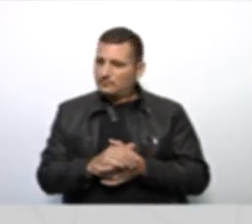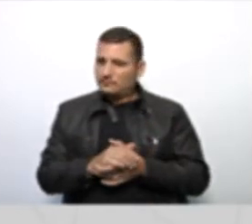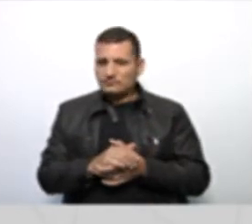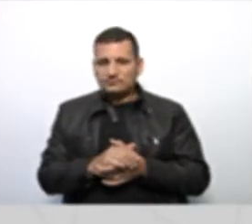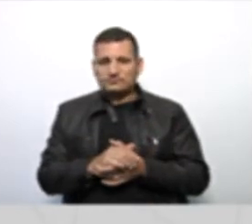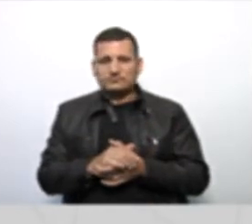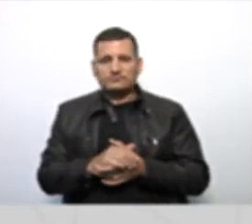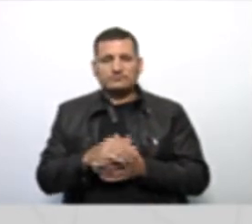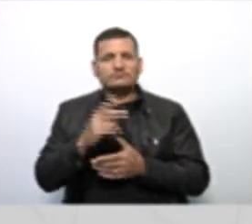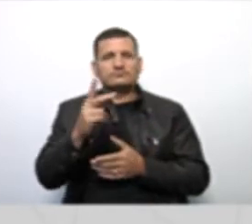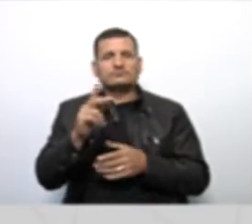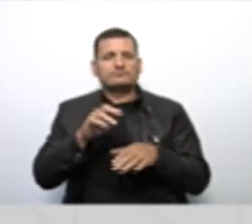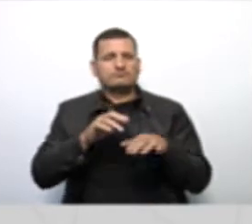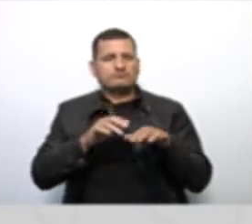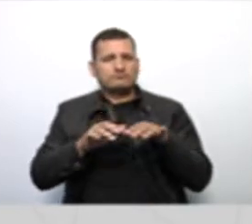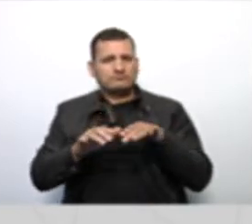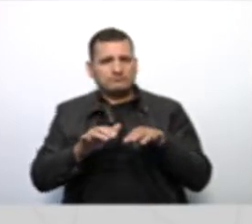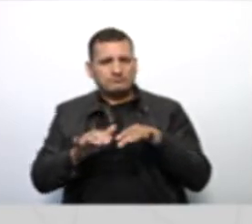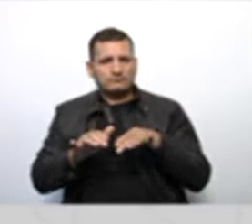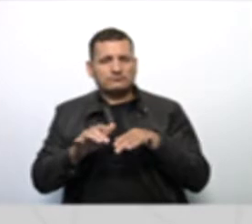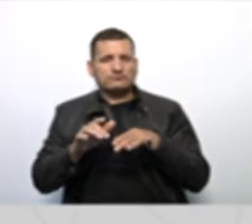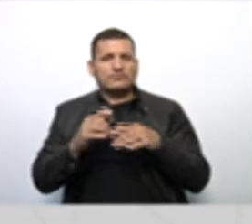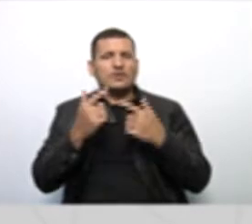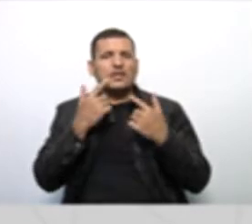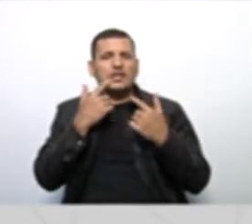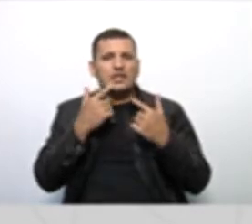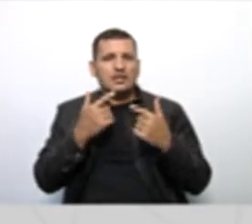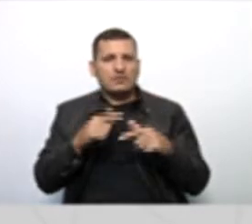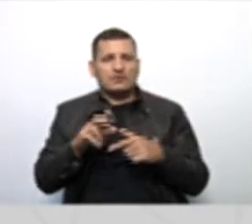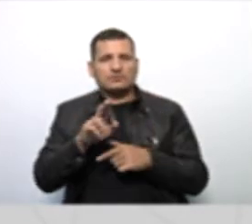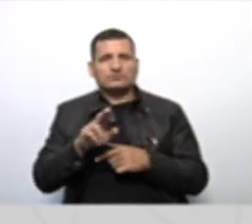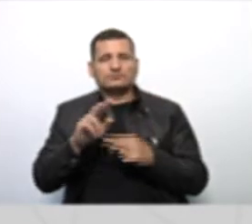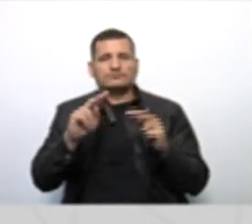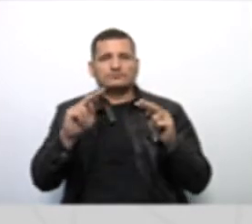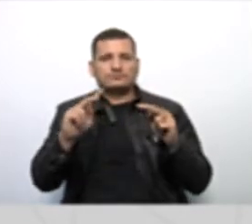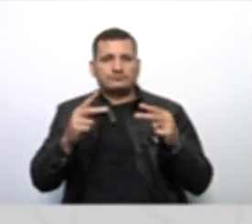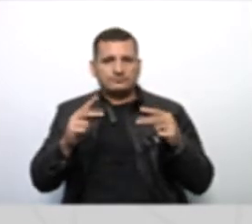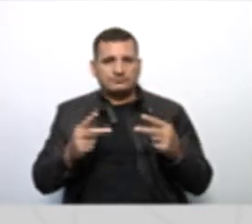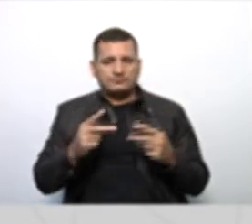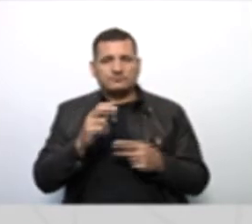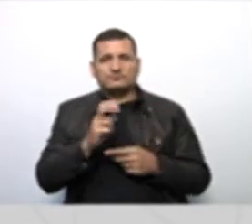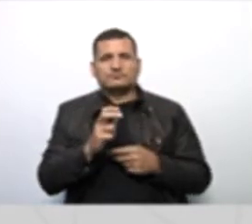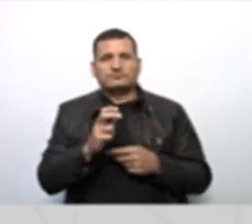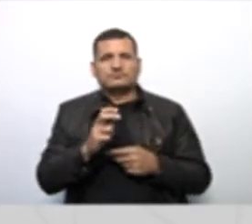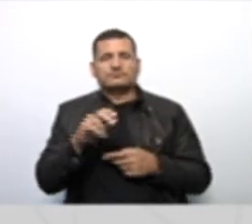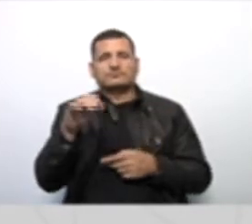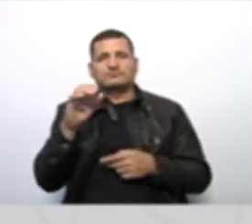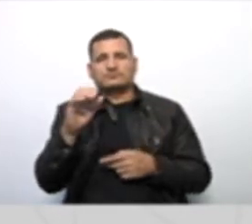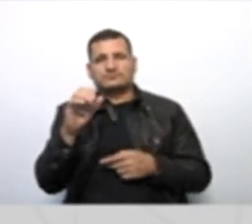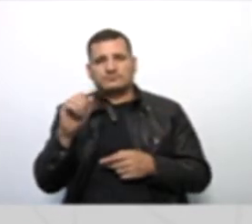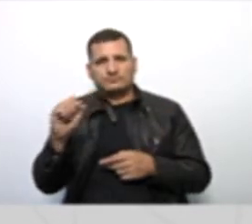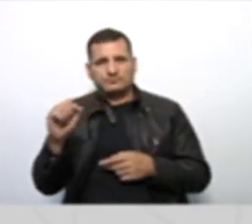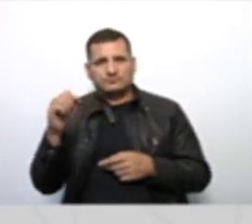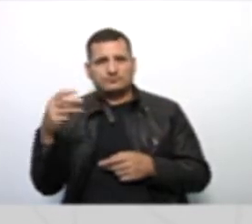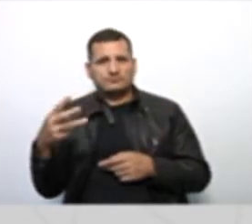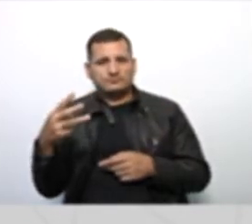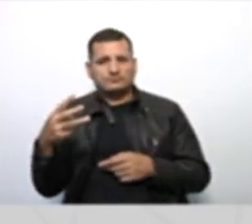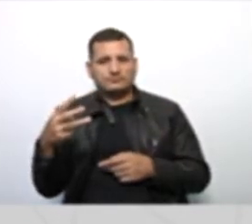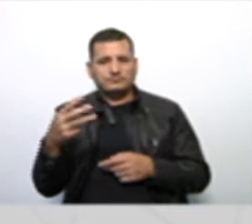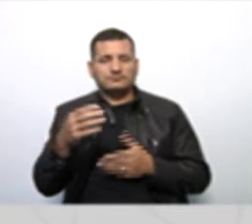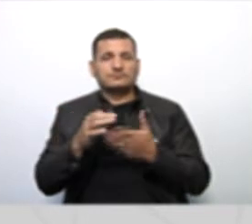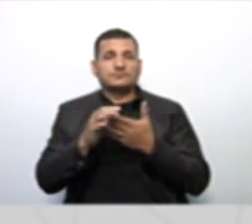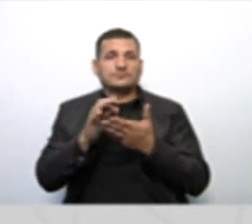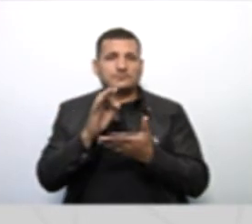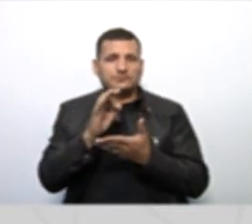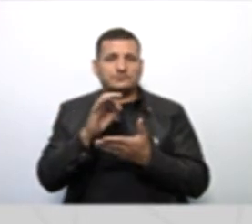Toda a sua programação é feita utilizando a linguagem que eu falei para vocês, ó, HTML5 e a linguagem de estilização CSS3. E o JavaScript,